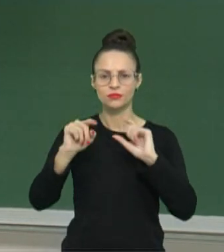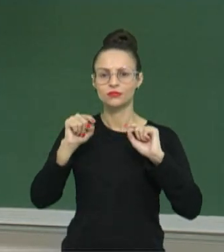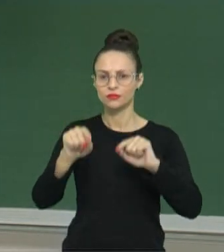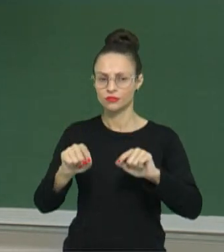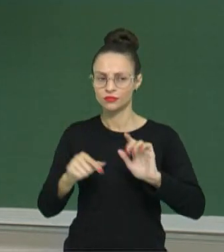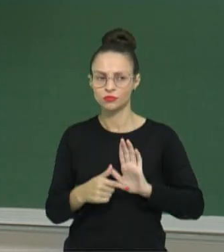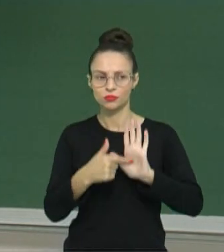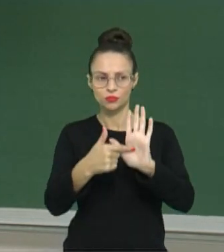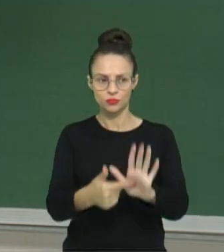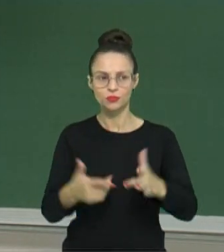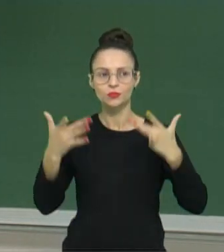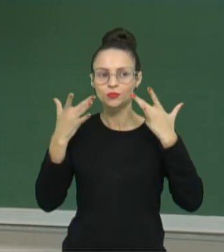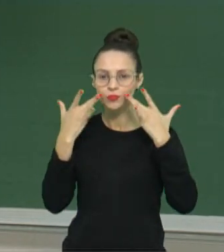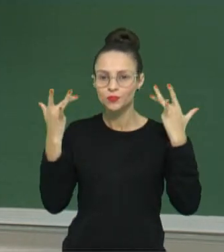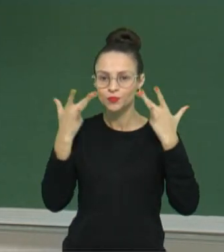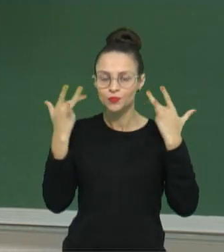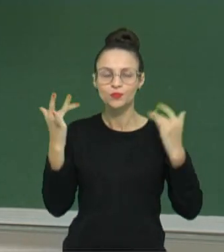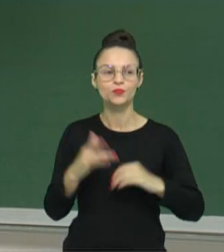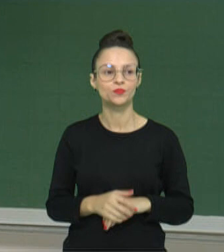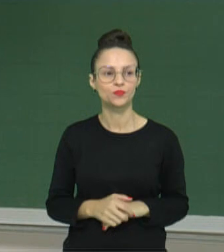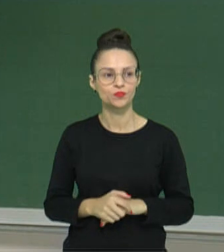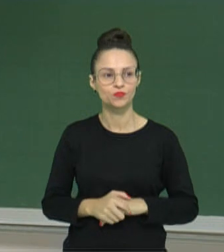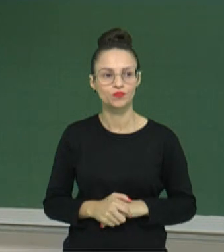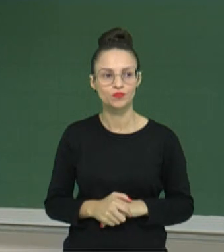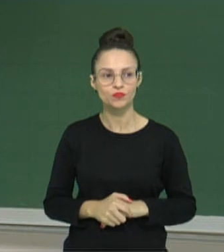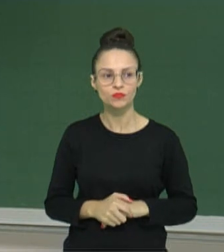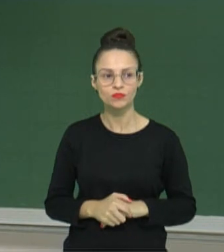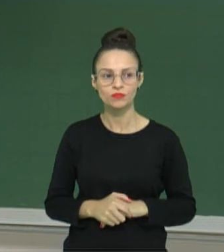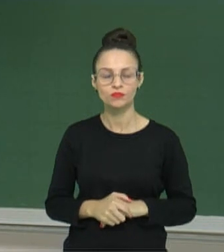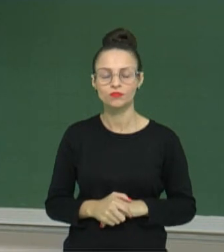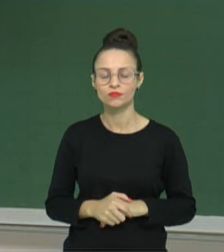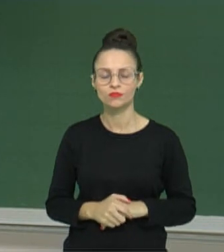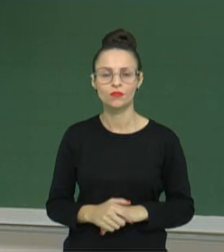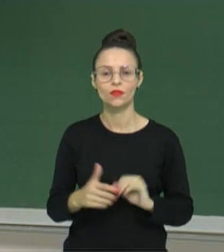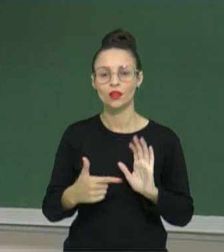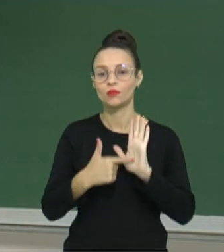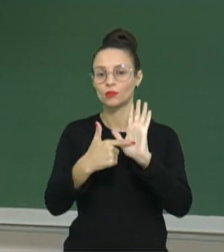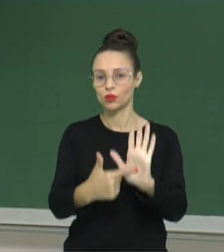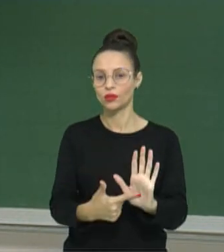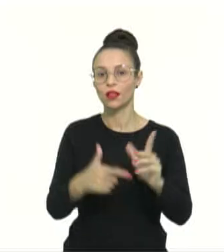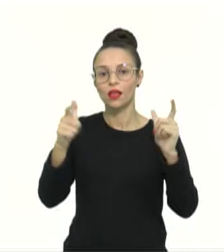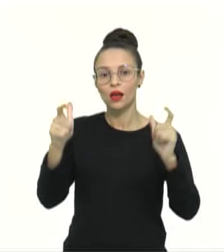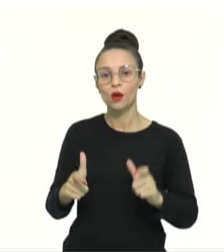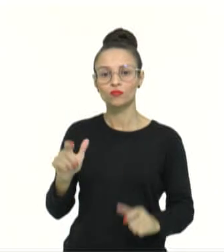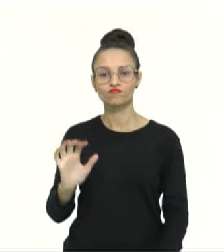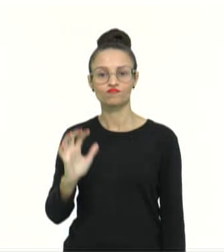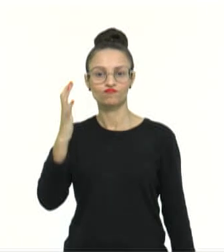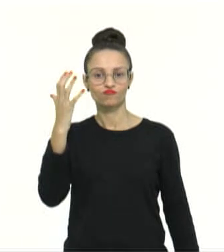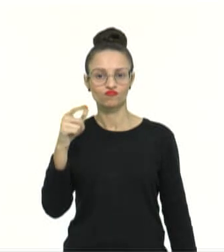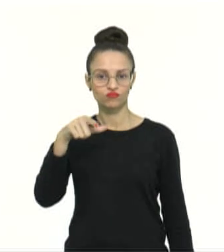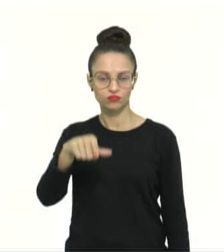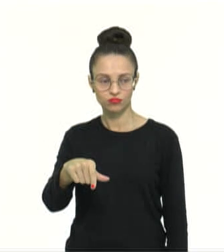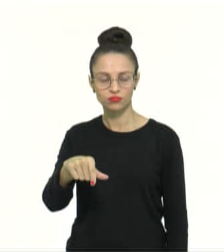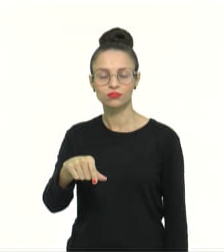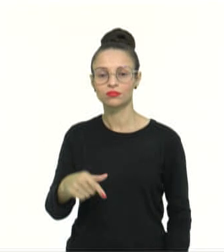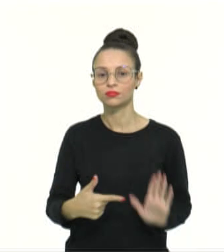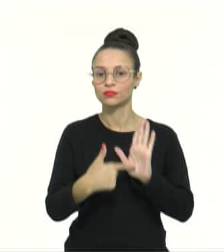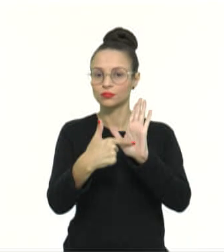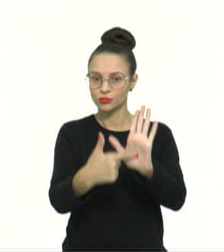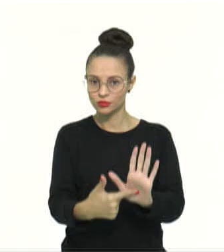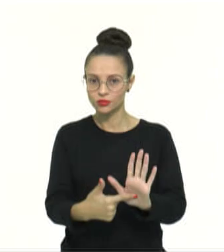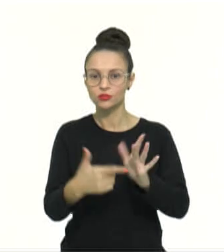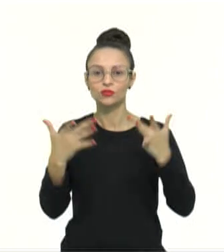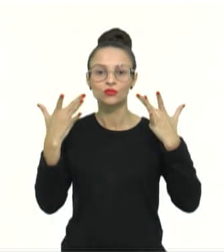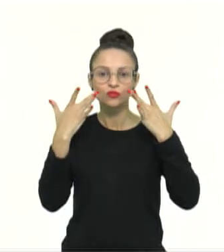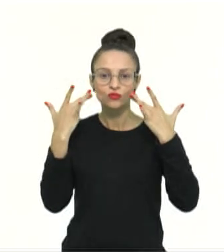intervenções na tragédia. E aqui tem um modelo clássico ali do ambiente onde acontecia as